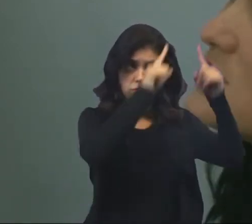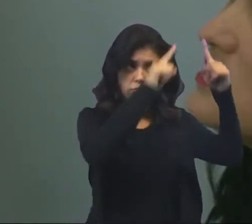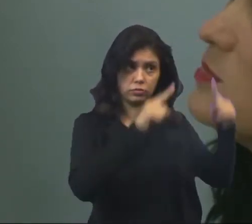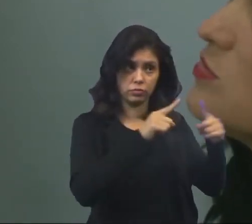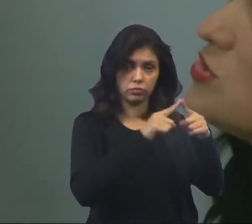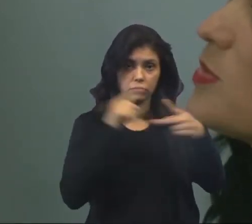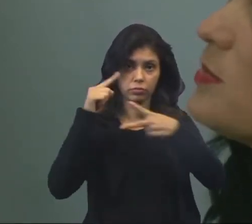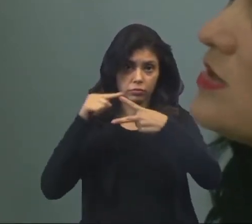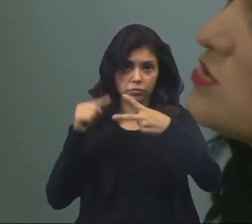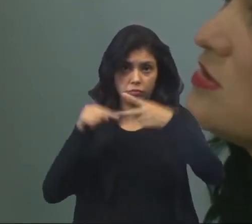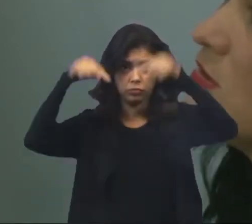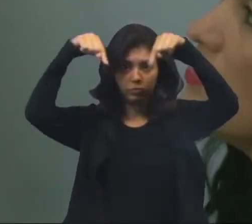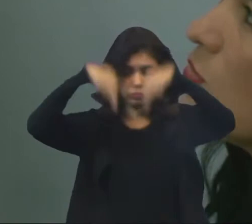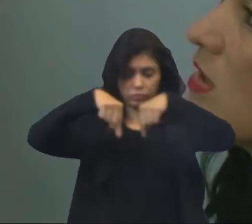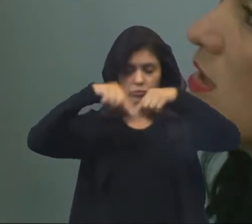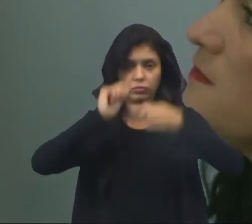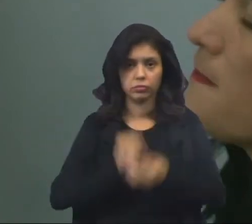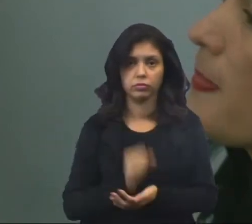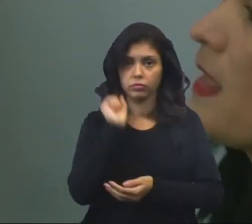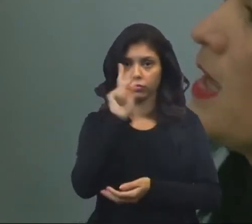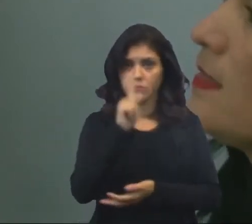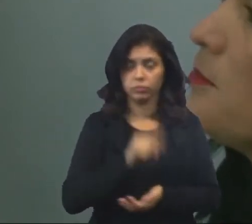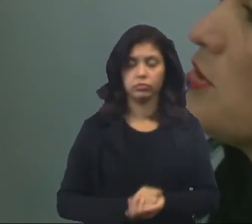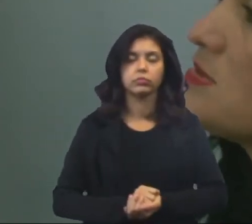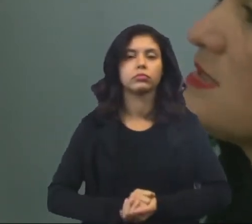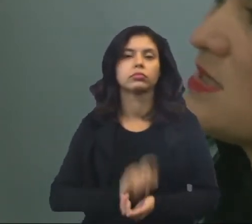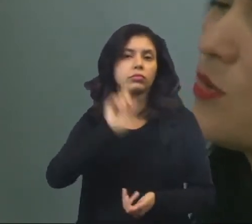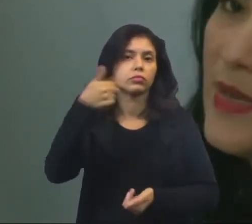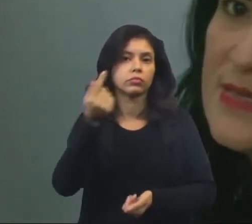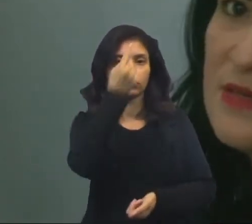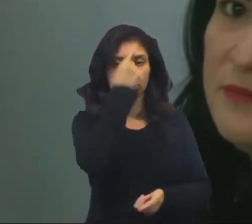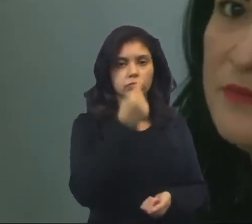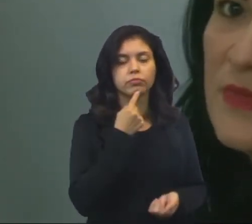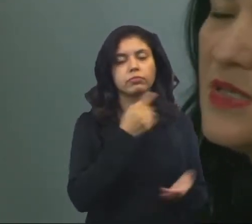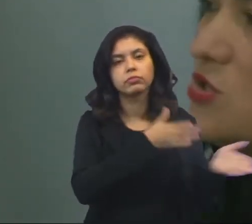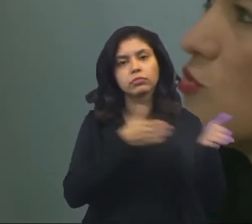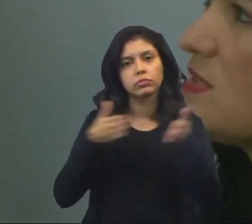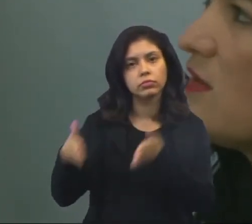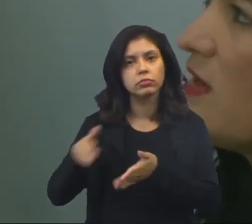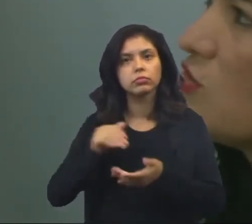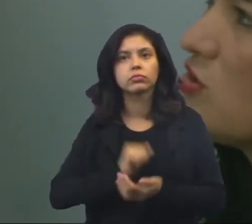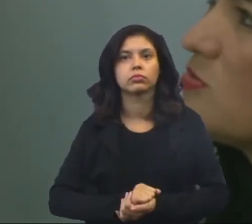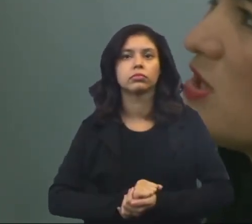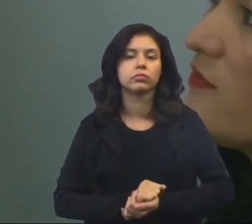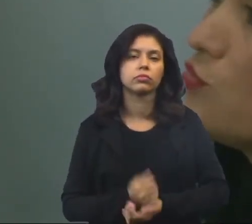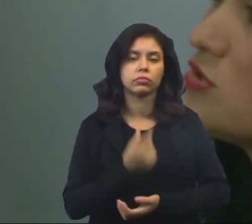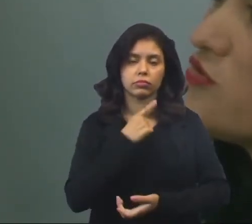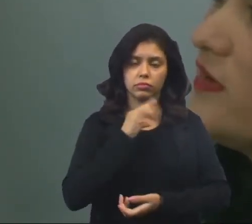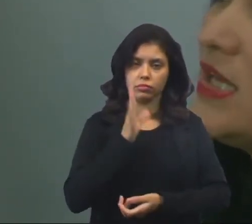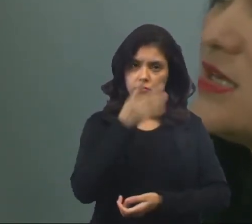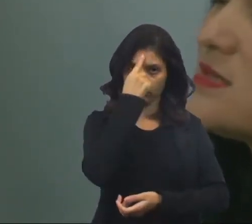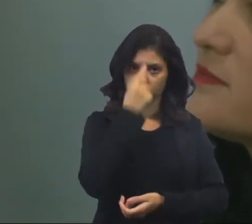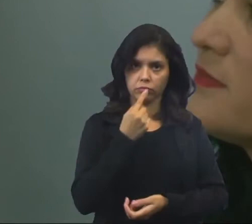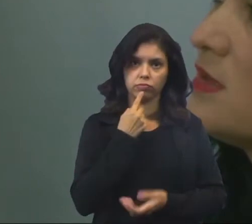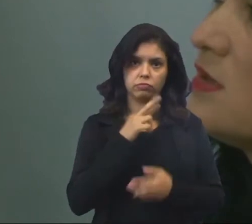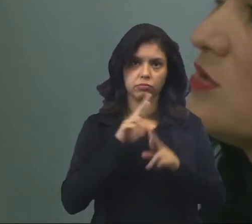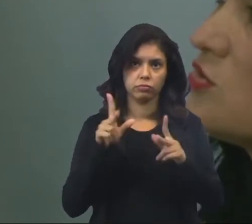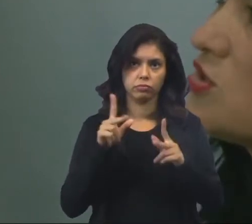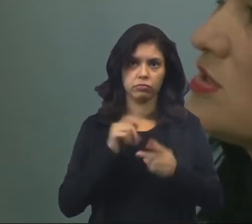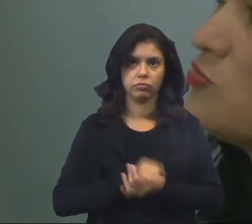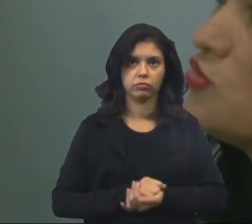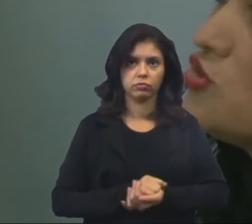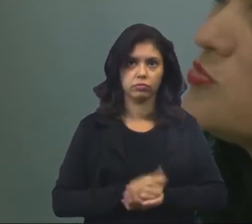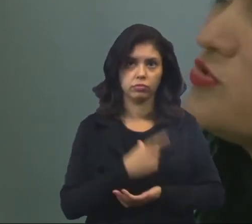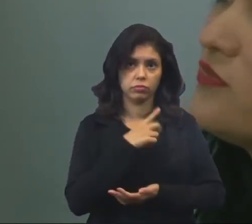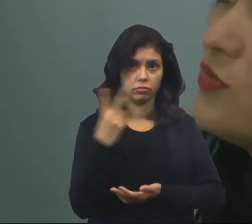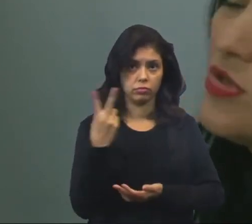para cima e 2 para baixo. Ok? Na próxima sequência, se a gente observar, nós temos já figuras diferentes. Nós só